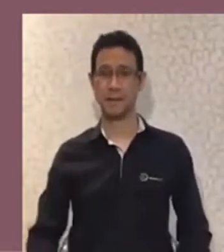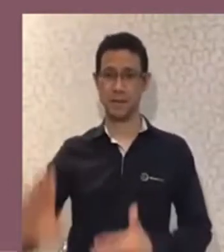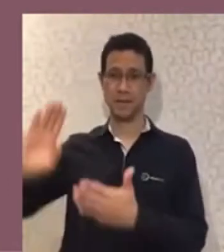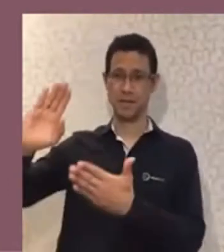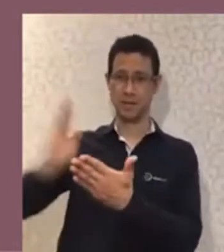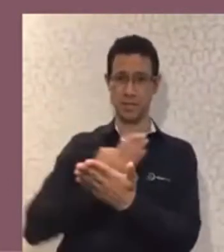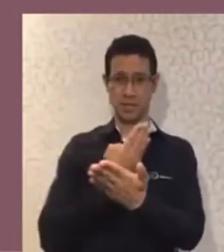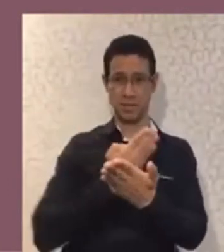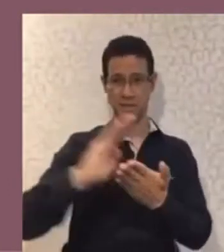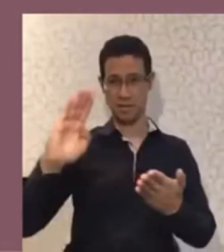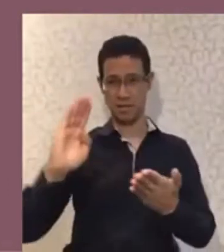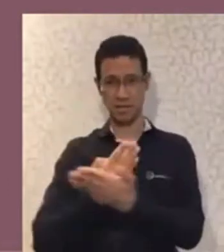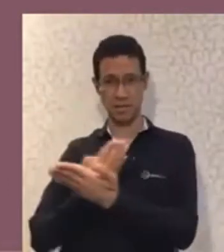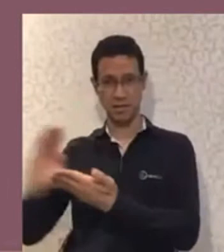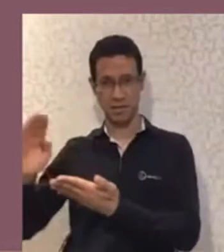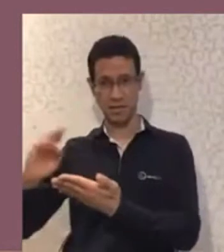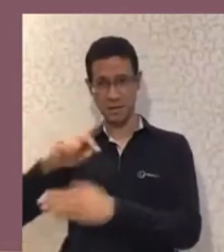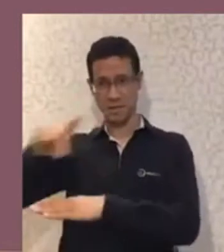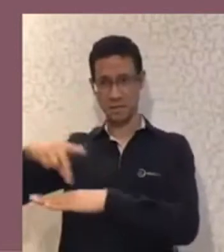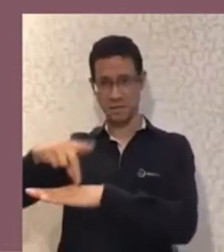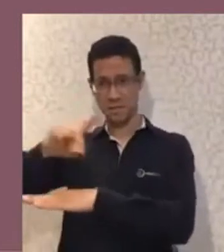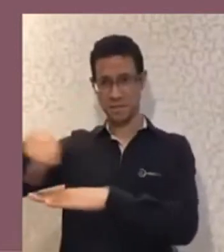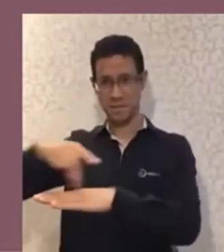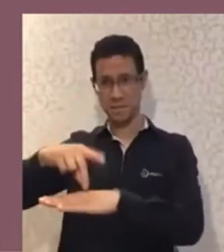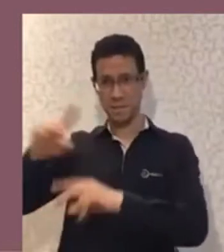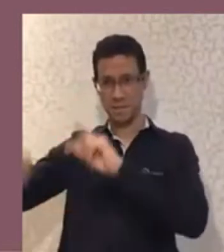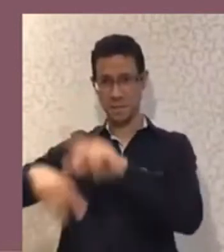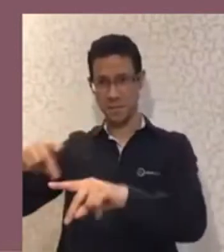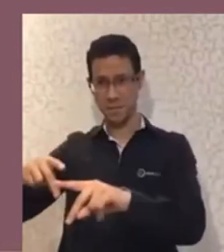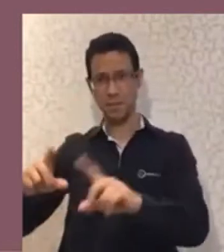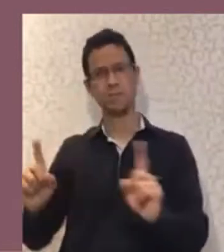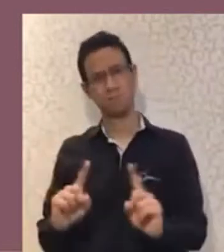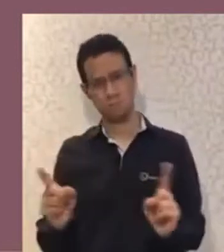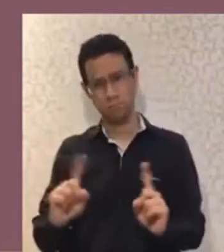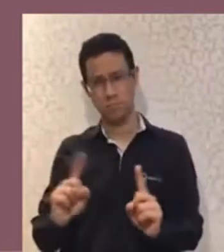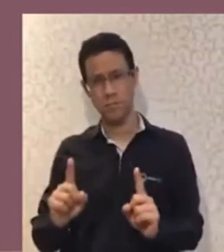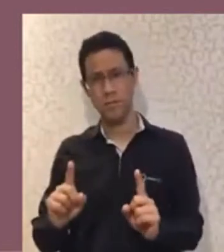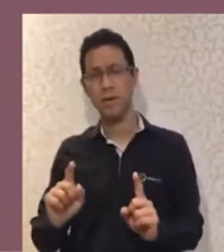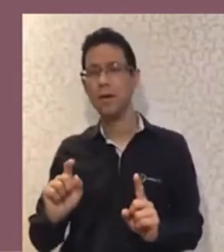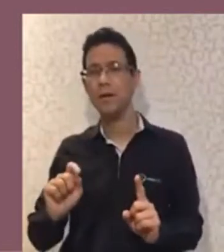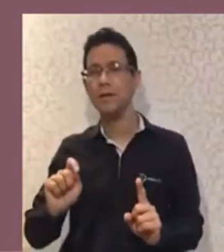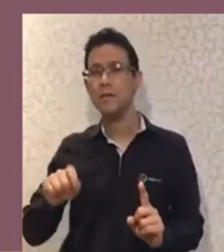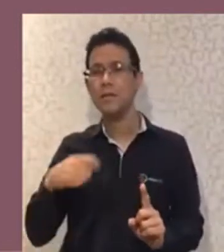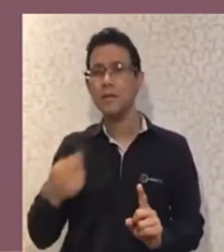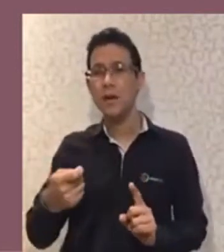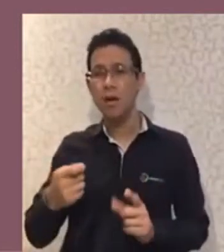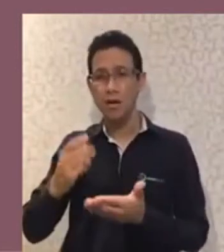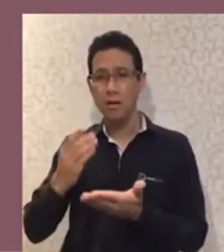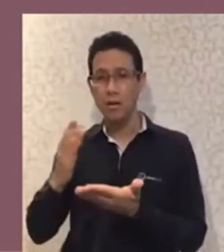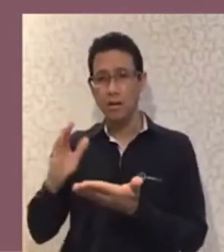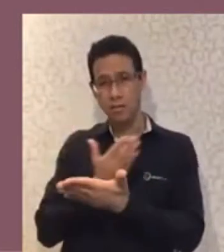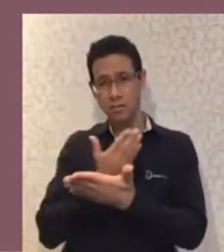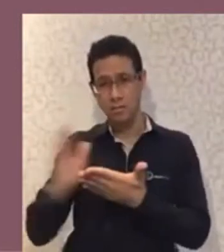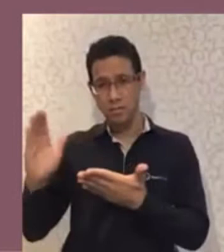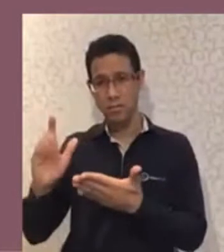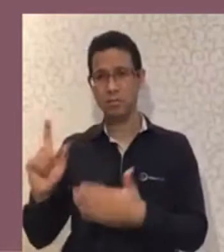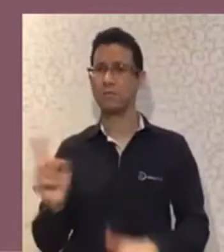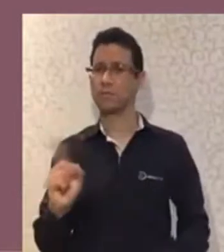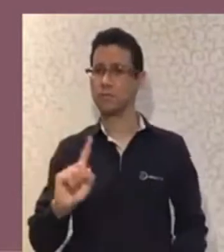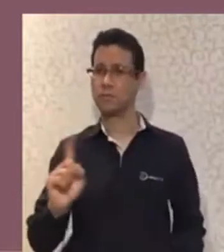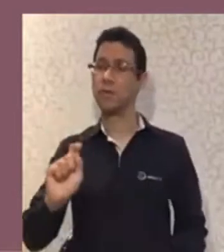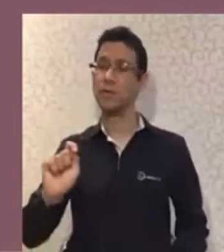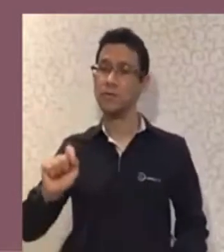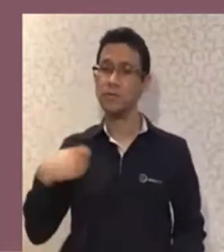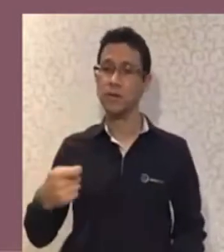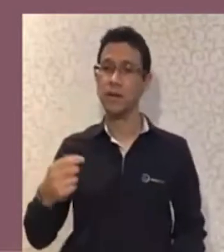outros, não, diferente dos outros. Diferente porque temos histórias diferentes, temos culturas